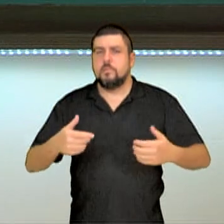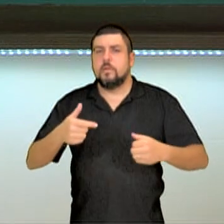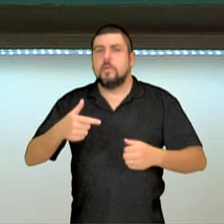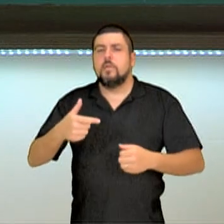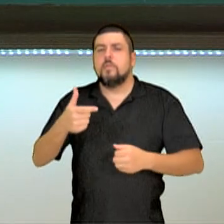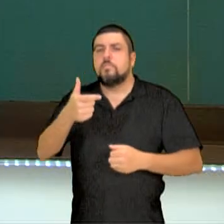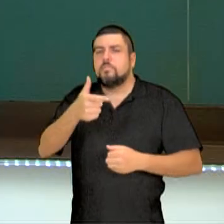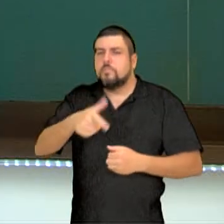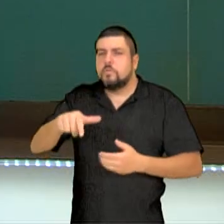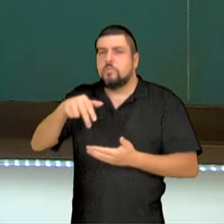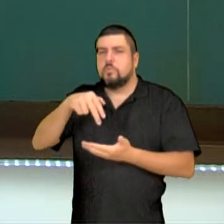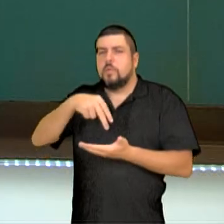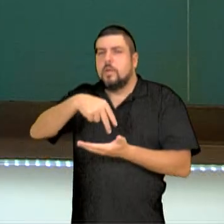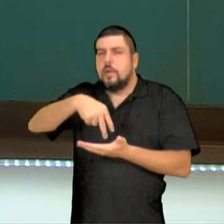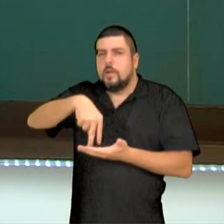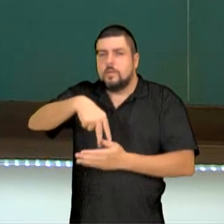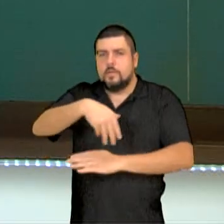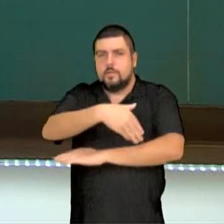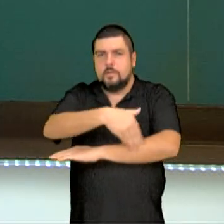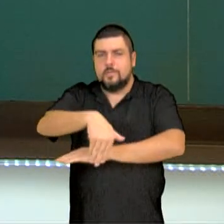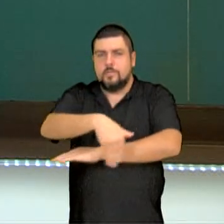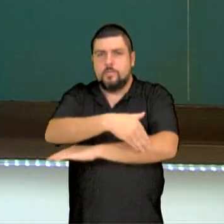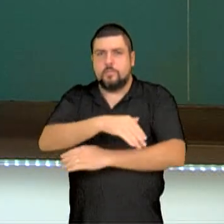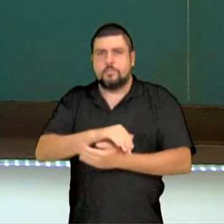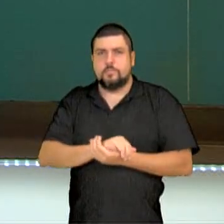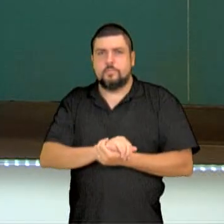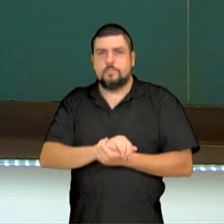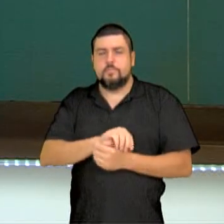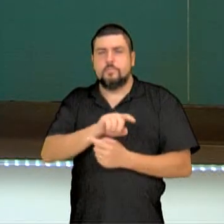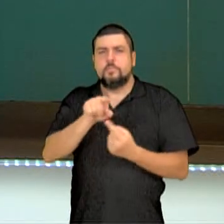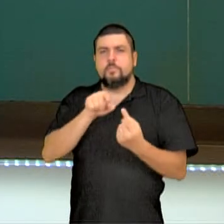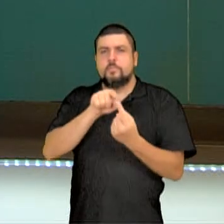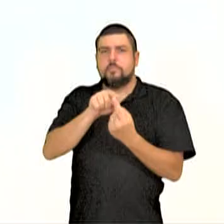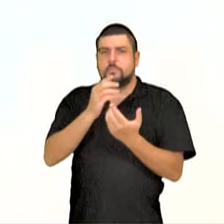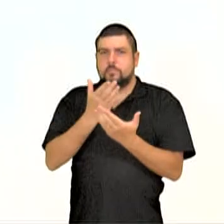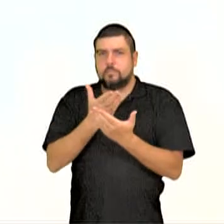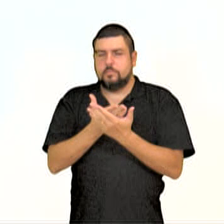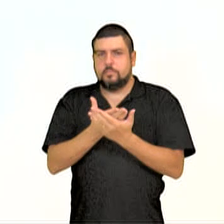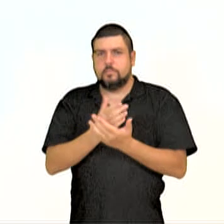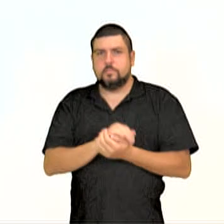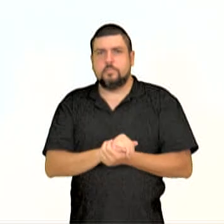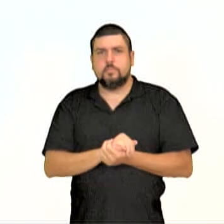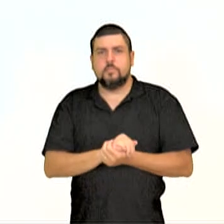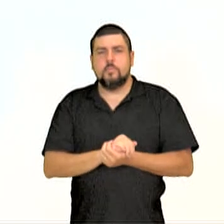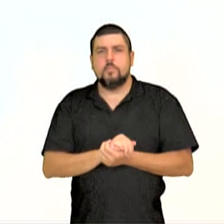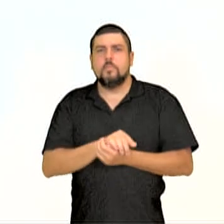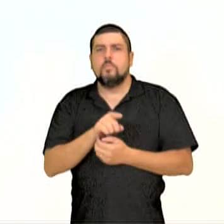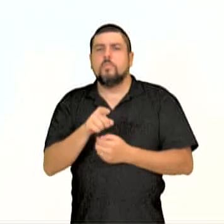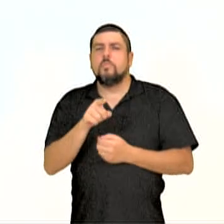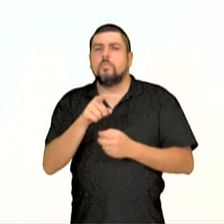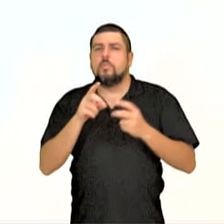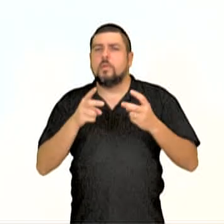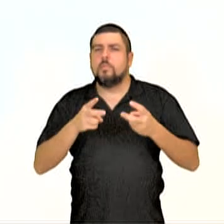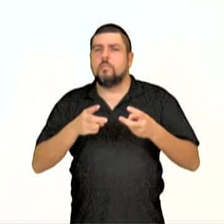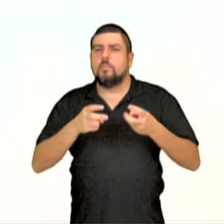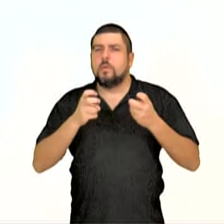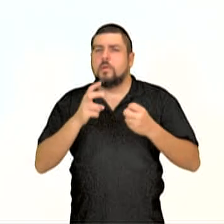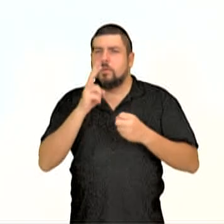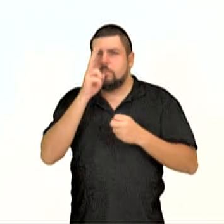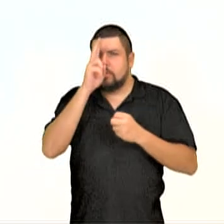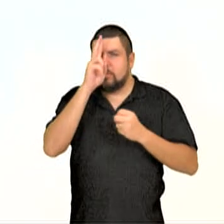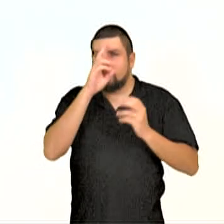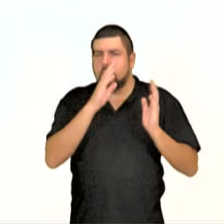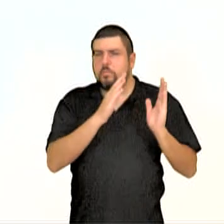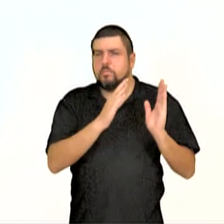rua. Quais os objetivos da nossa aula hoje? Que você consiga identificar a história das danças de rua no nosso país,